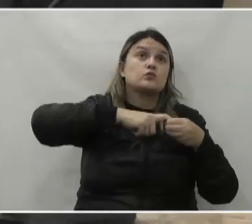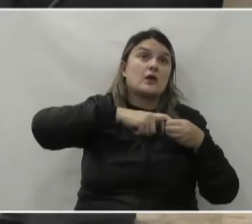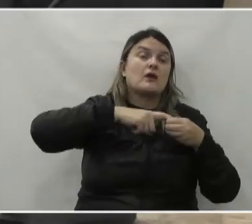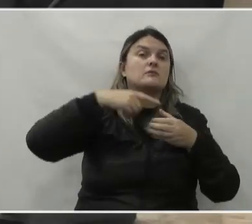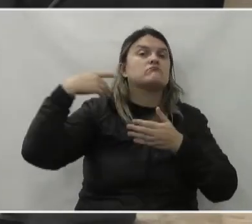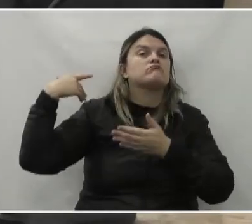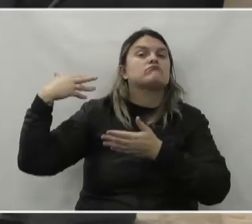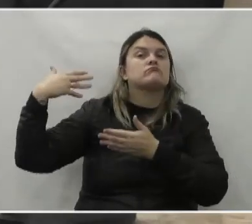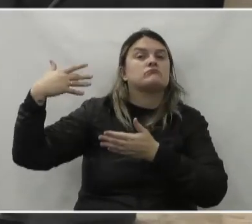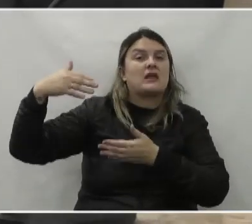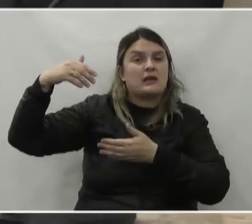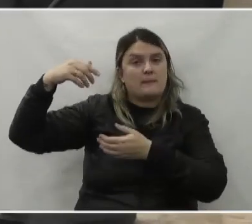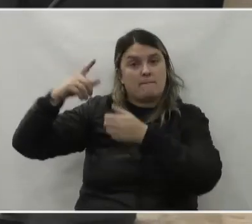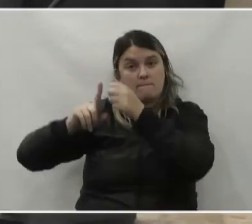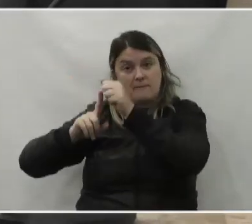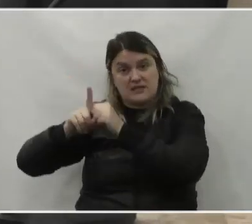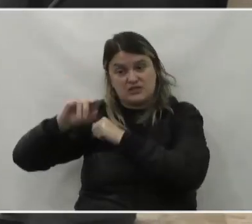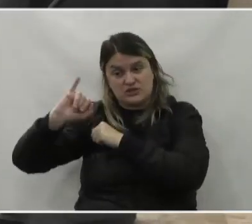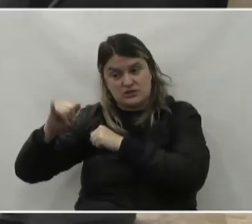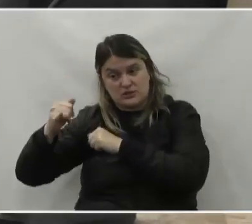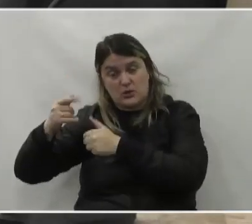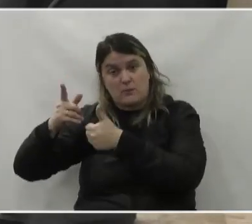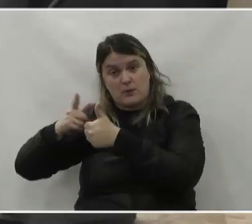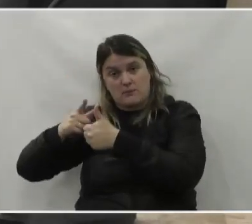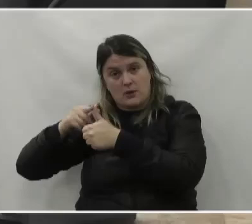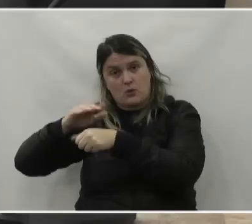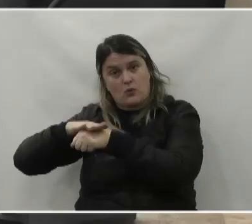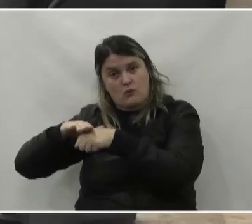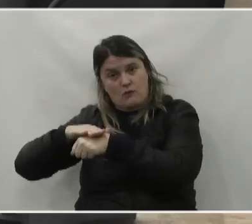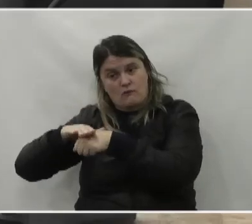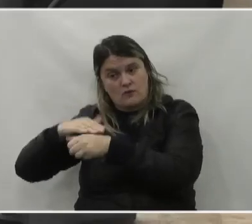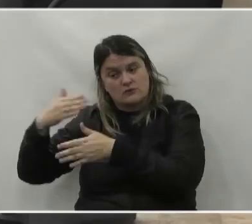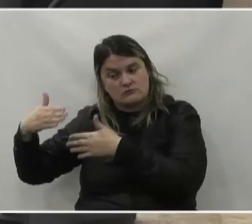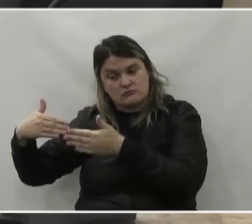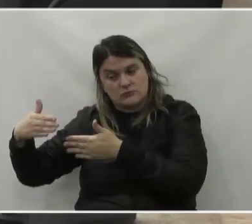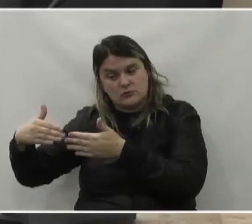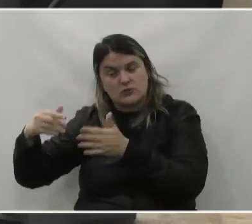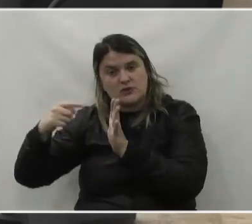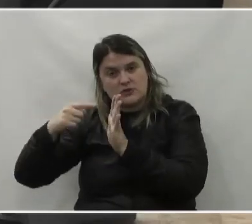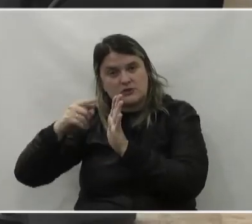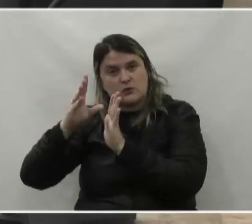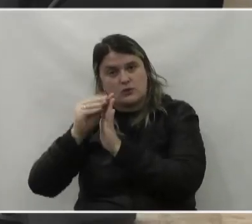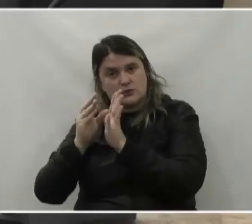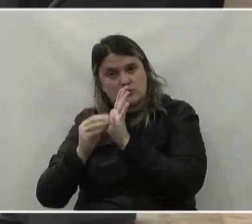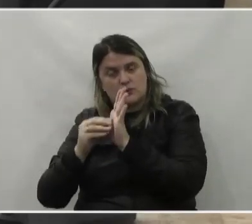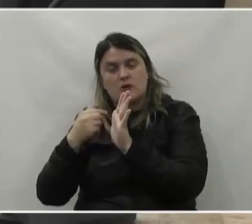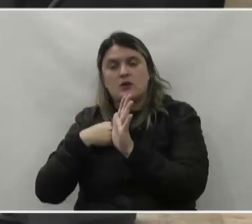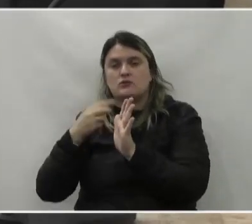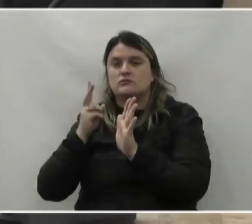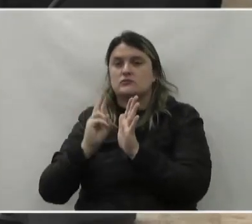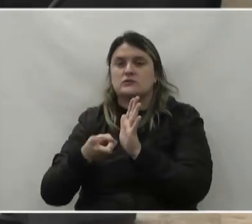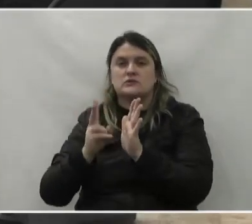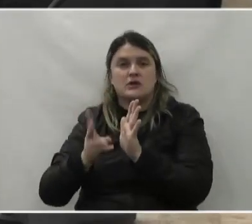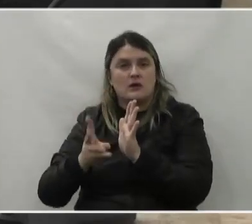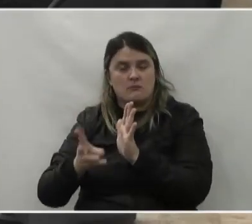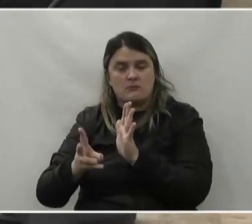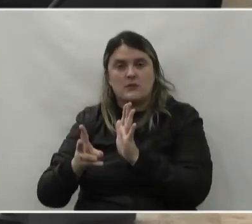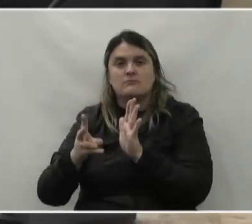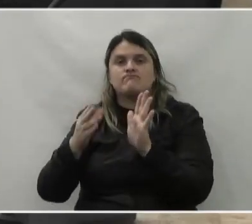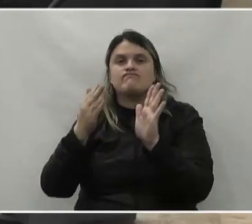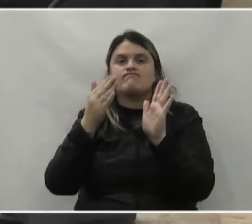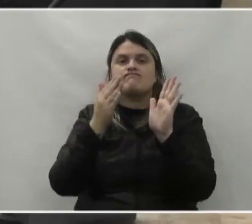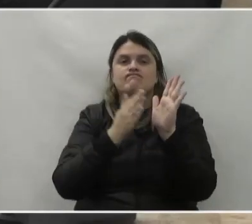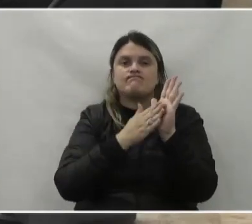desde o início do ano, das primeiras conversas que tivemos a respeito dessa matéria, eu sempre